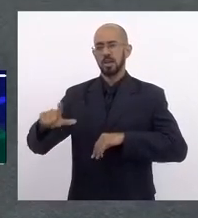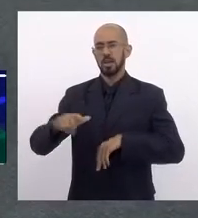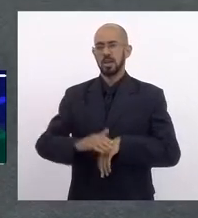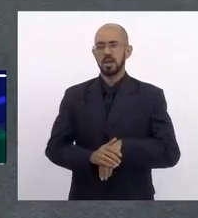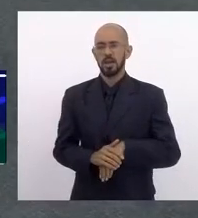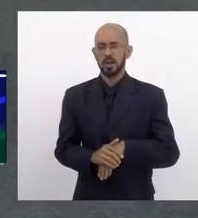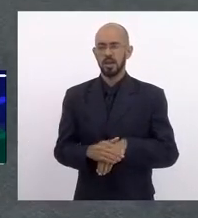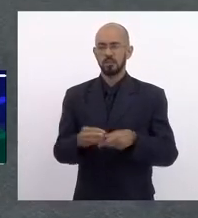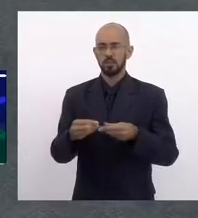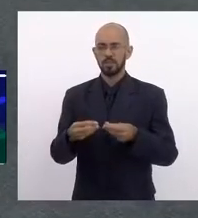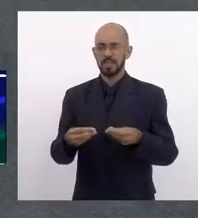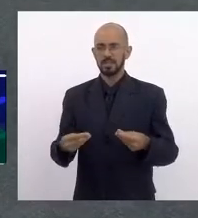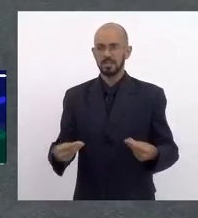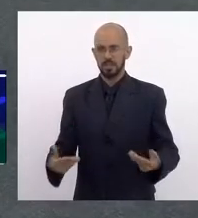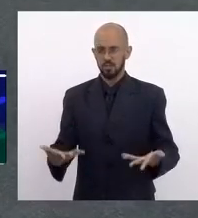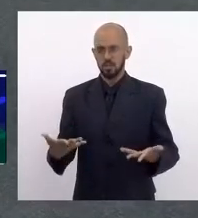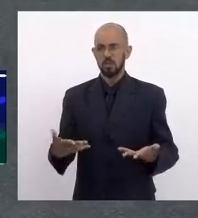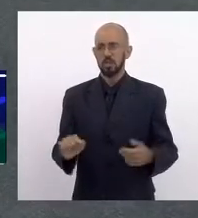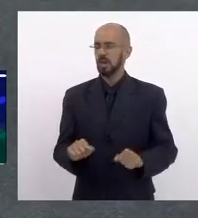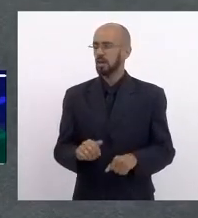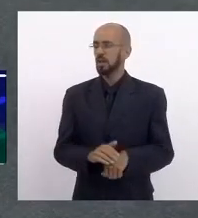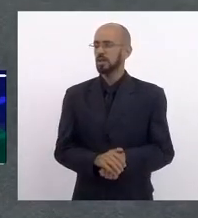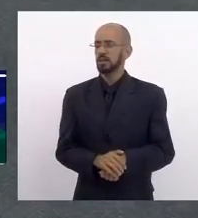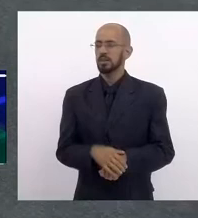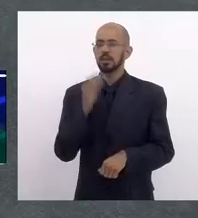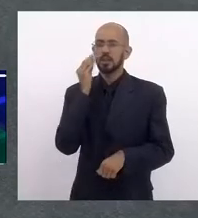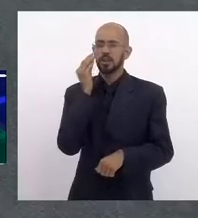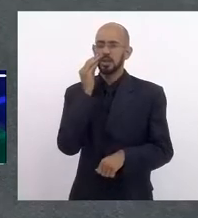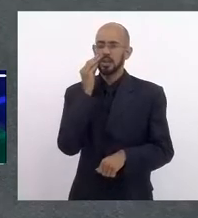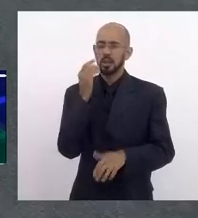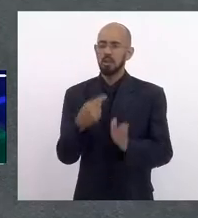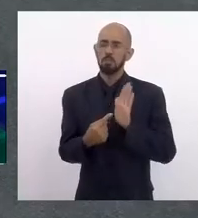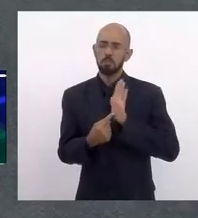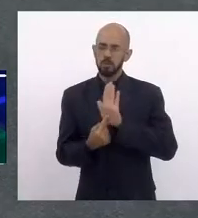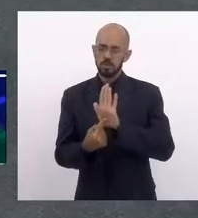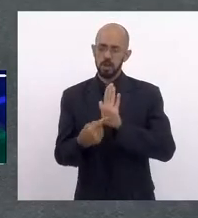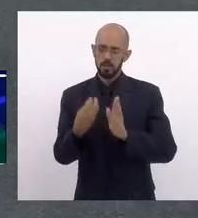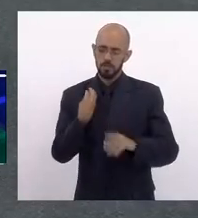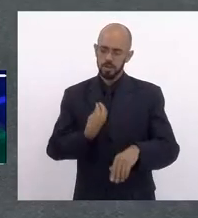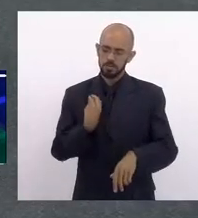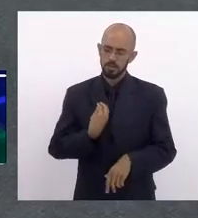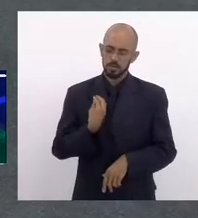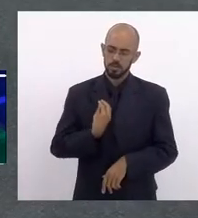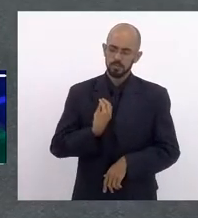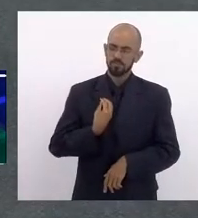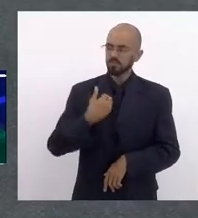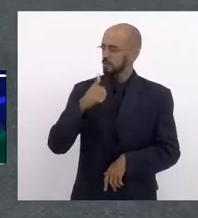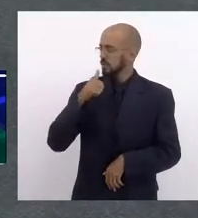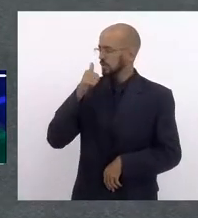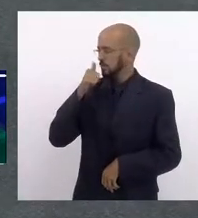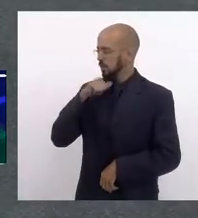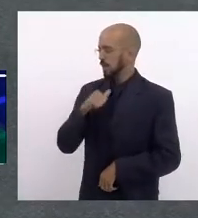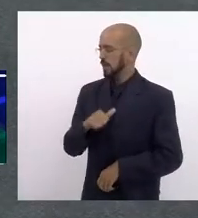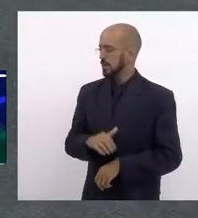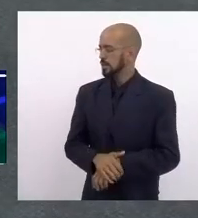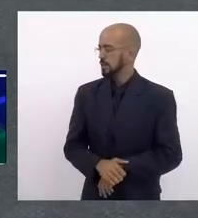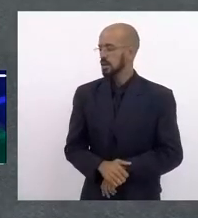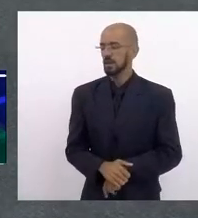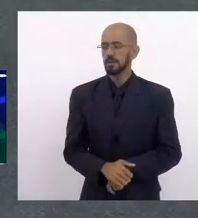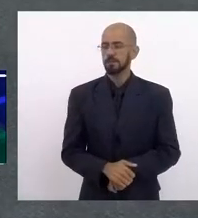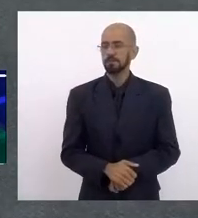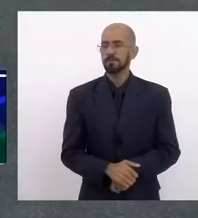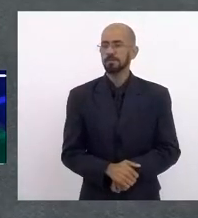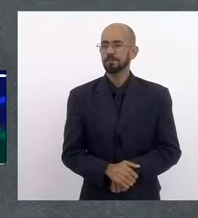tão sensível, porque busca colocar em evidência a participação das mulheres, não é,